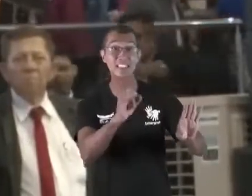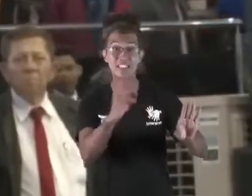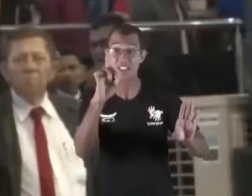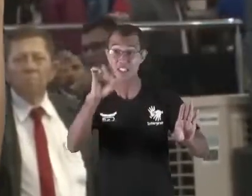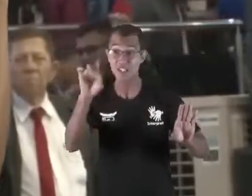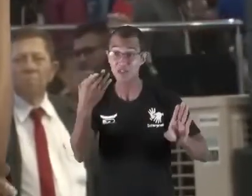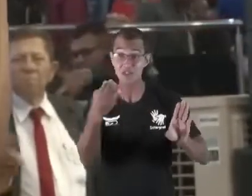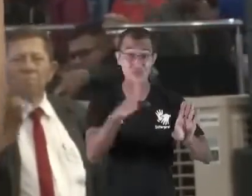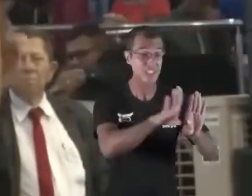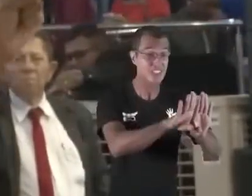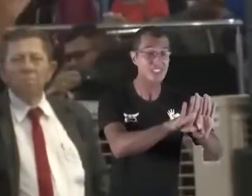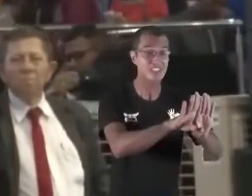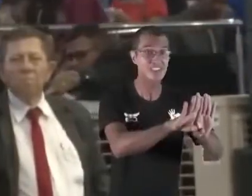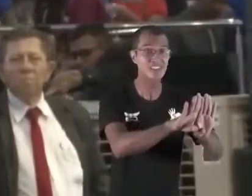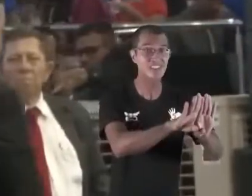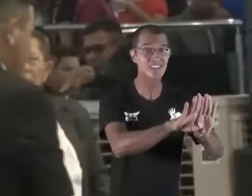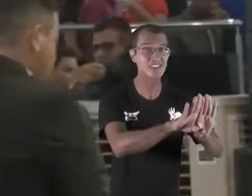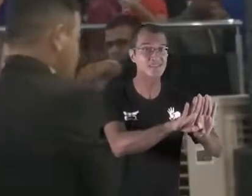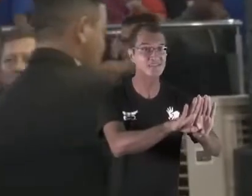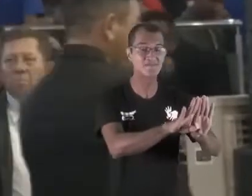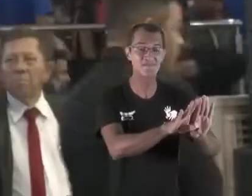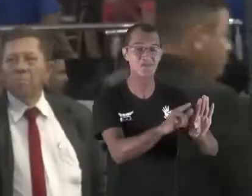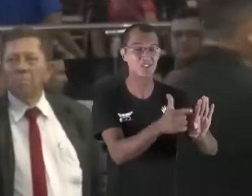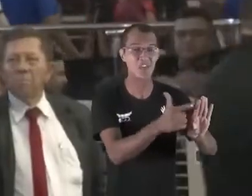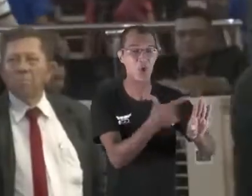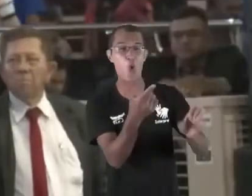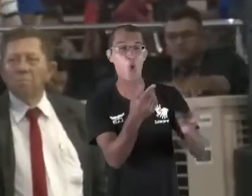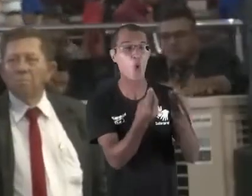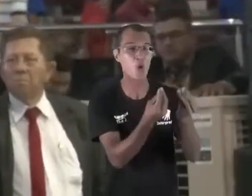o inexistente